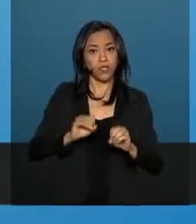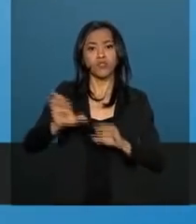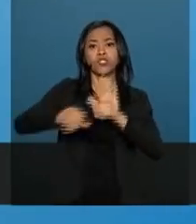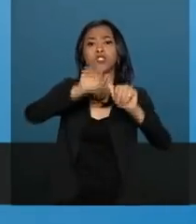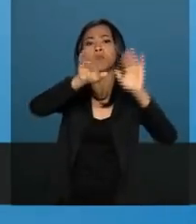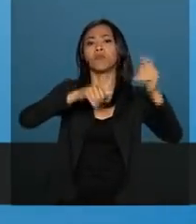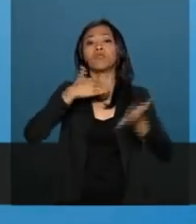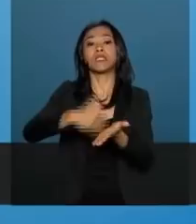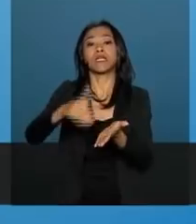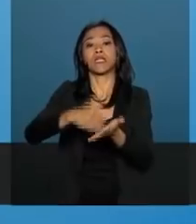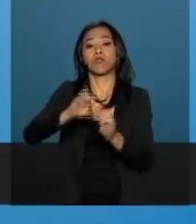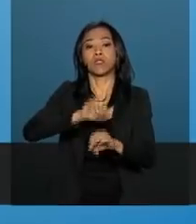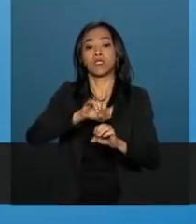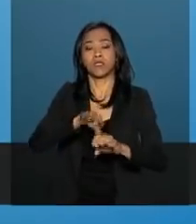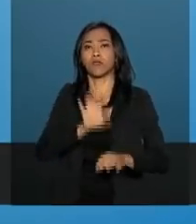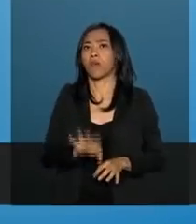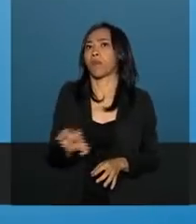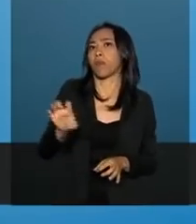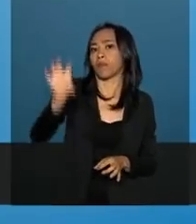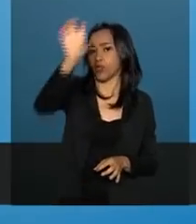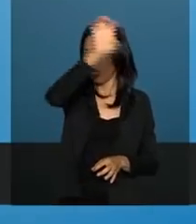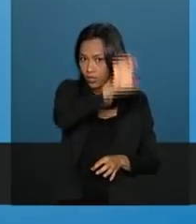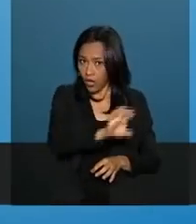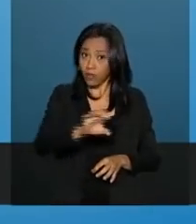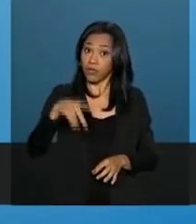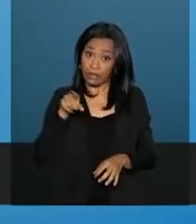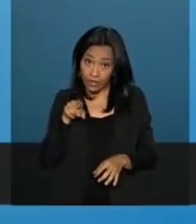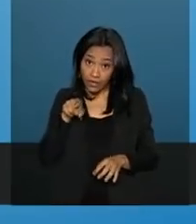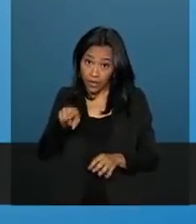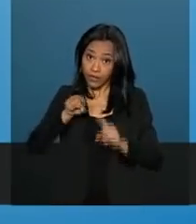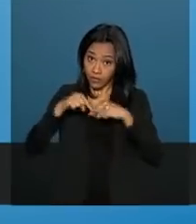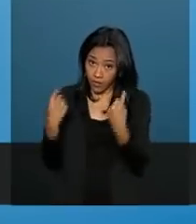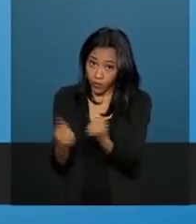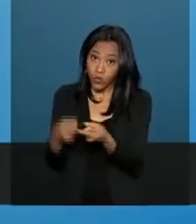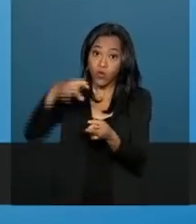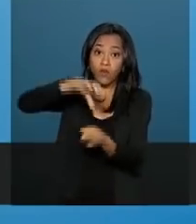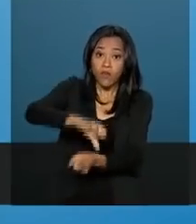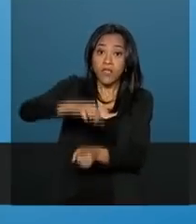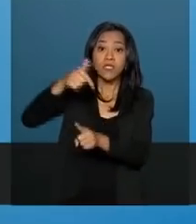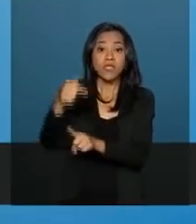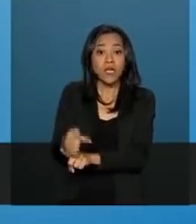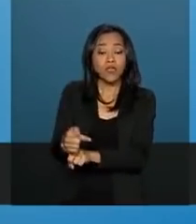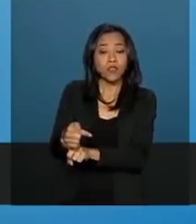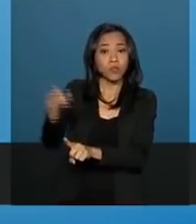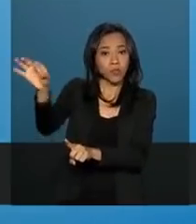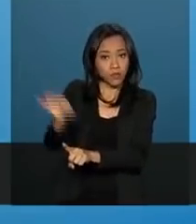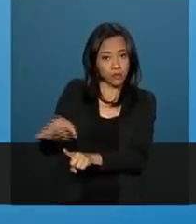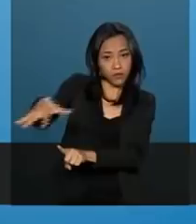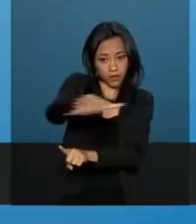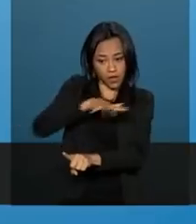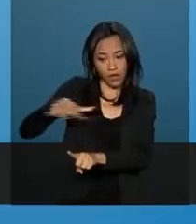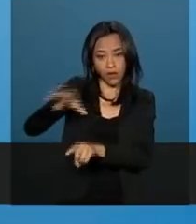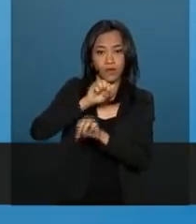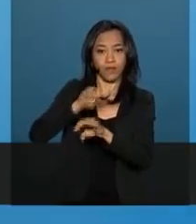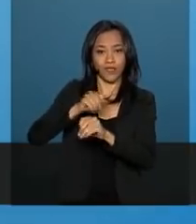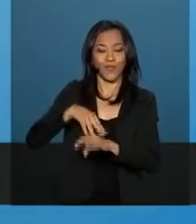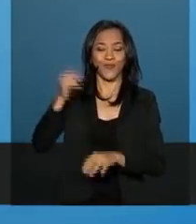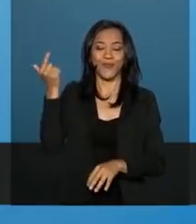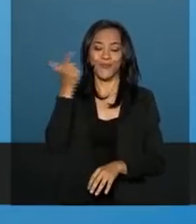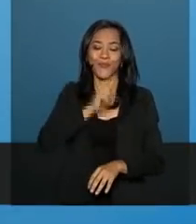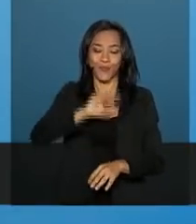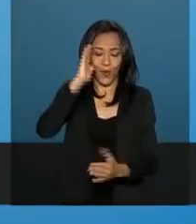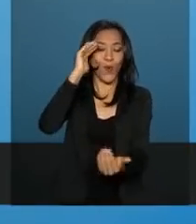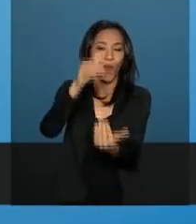educação do país, e lá 96, 97% do setor educacional aprovando